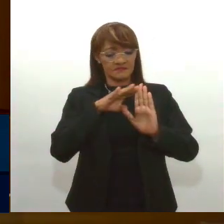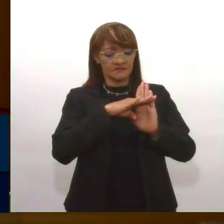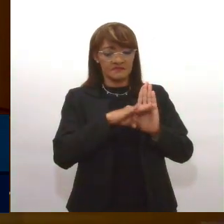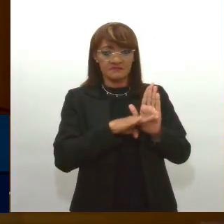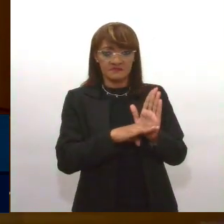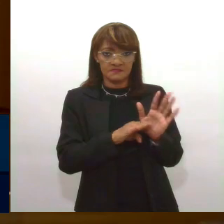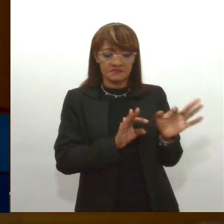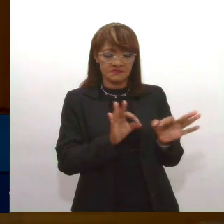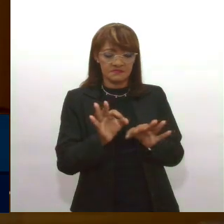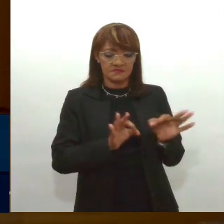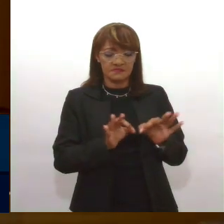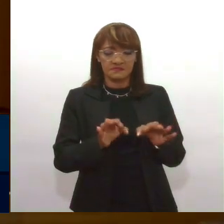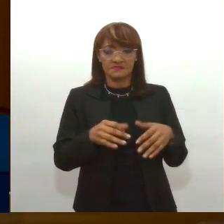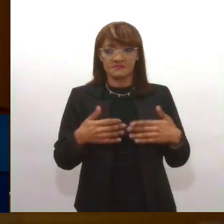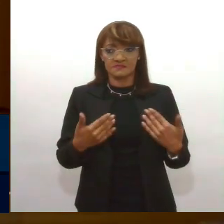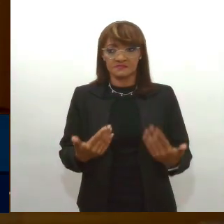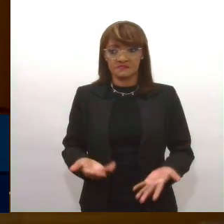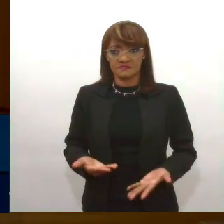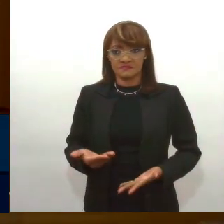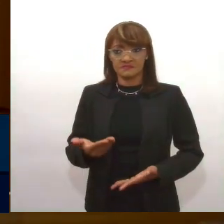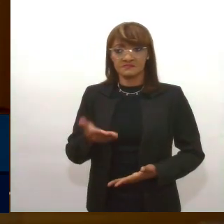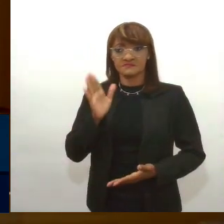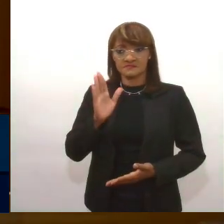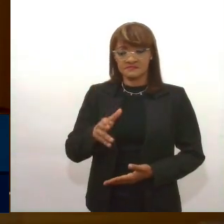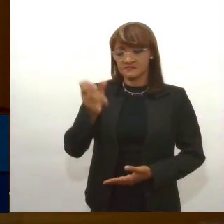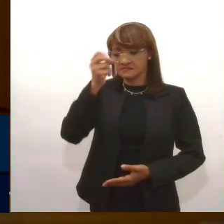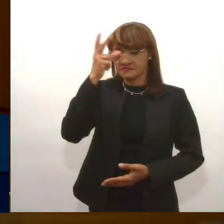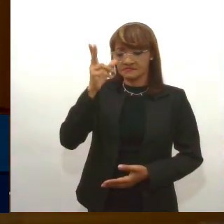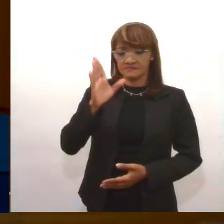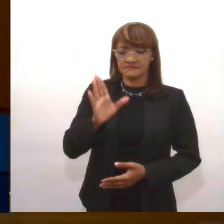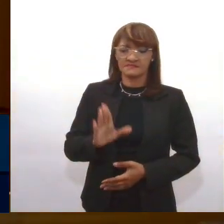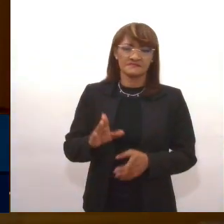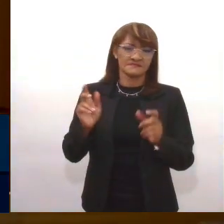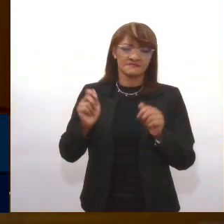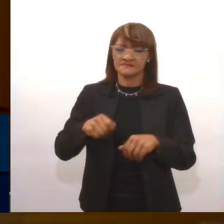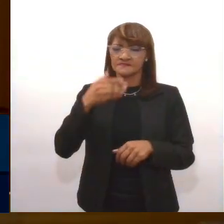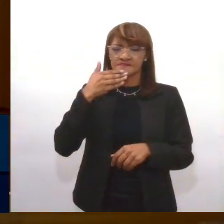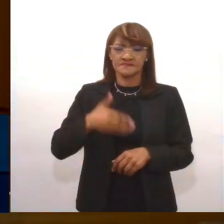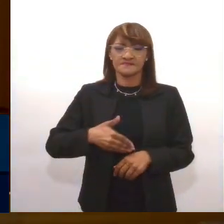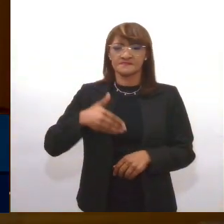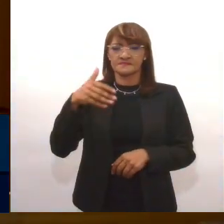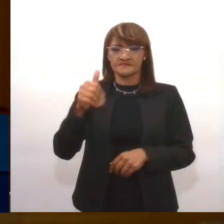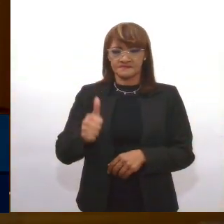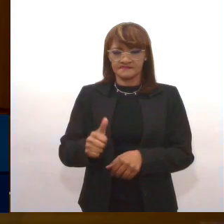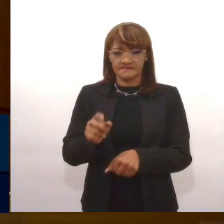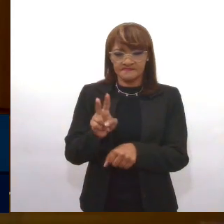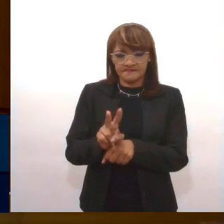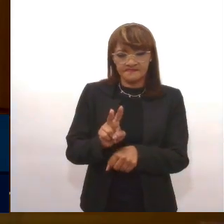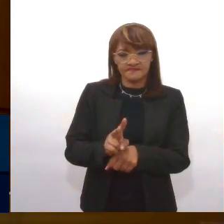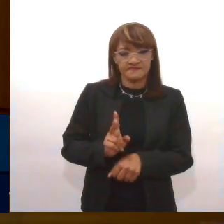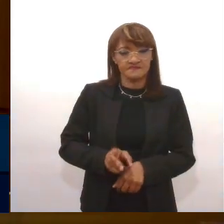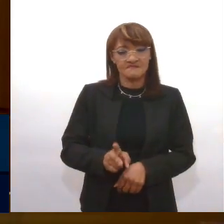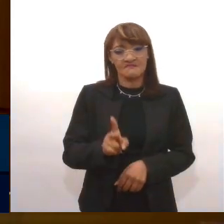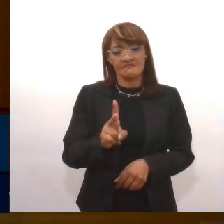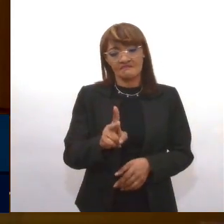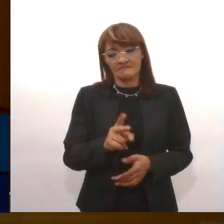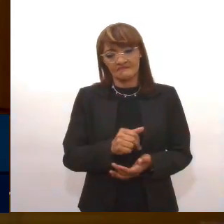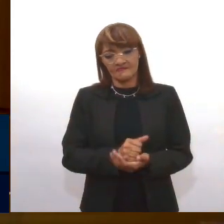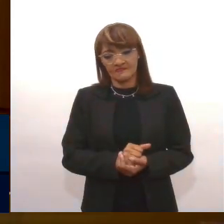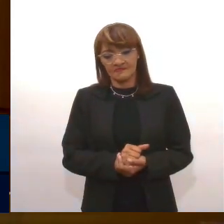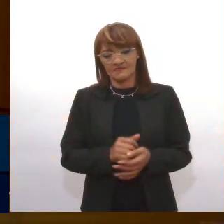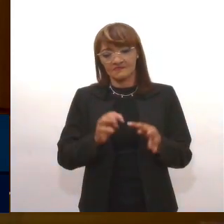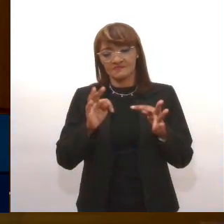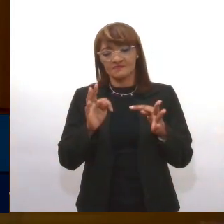garantir a qualidade ambiental e preservação dos bens naturais mas como de